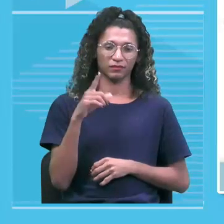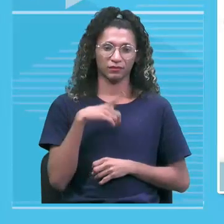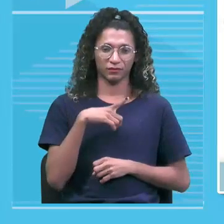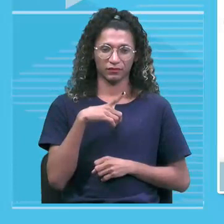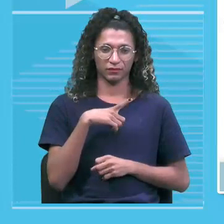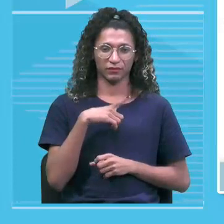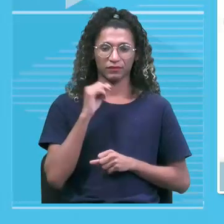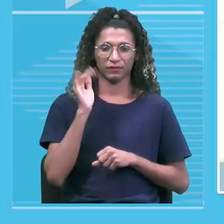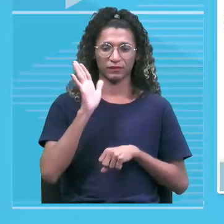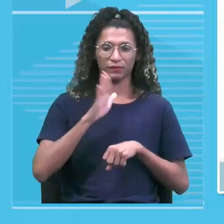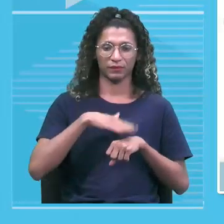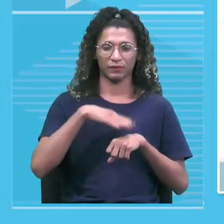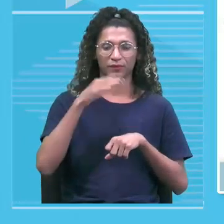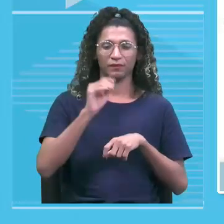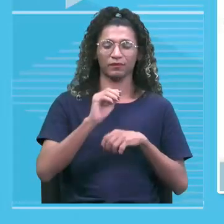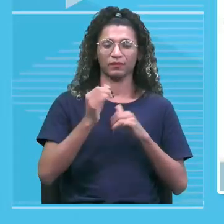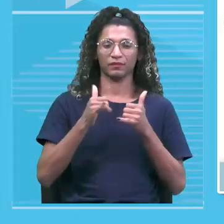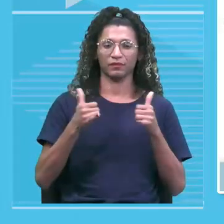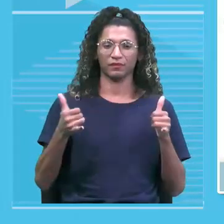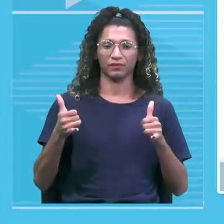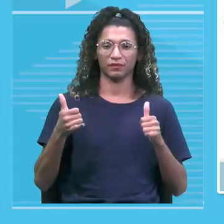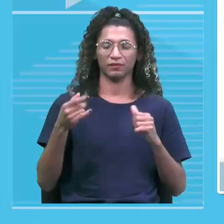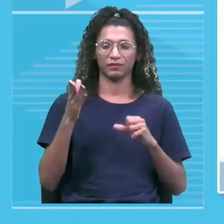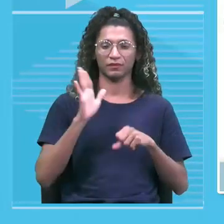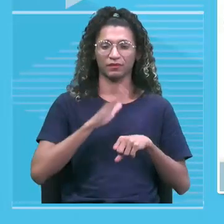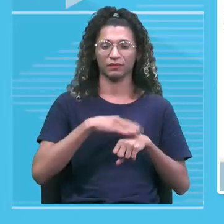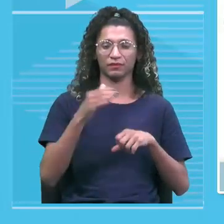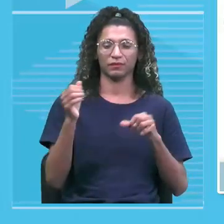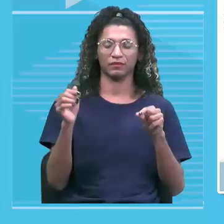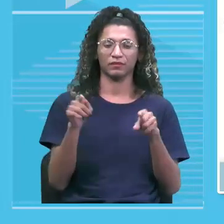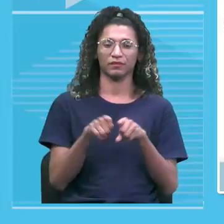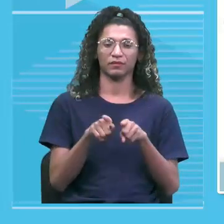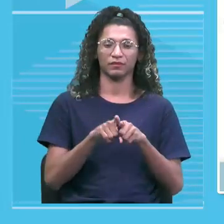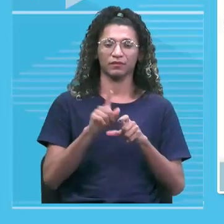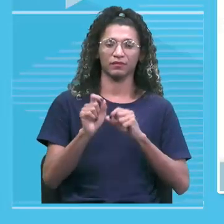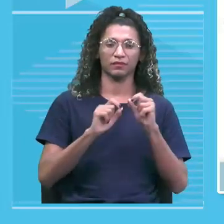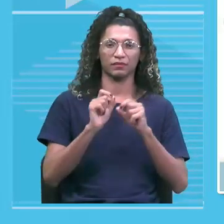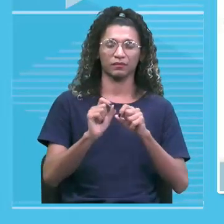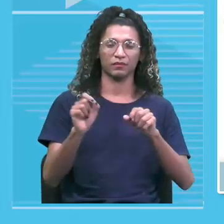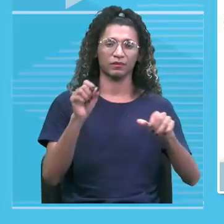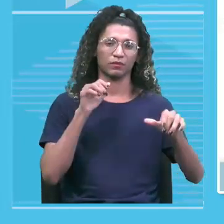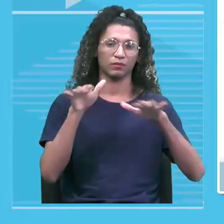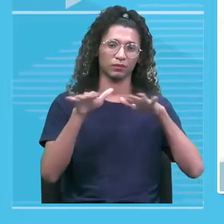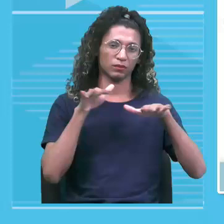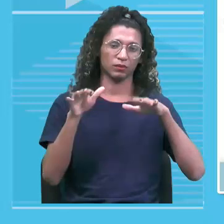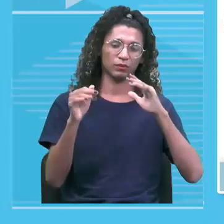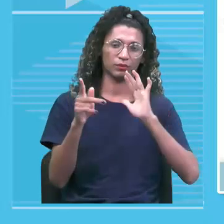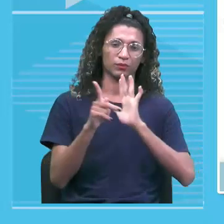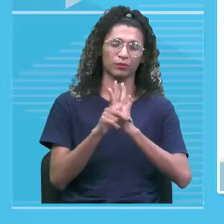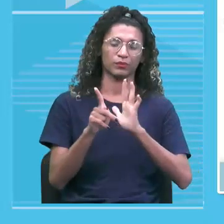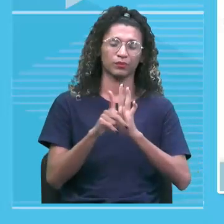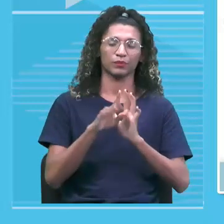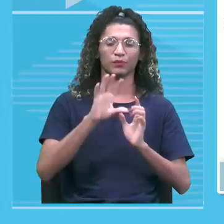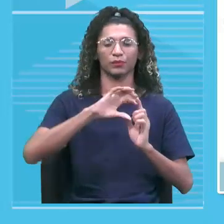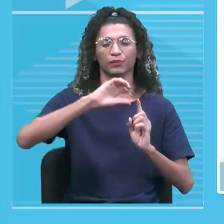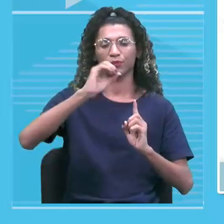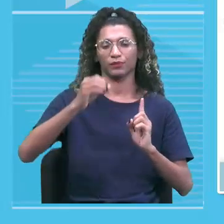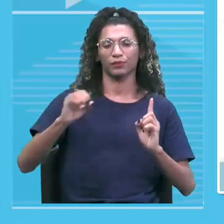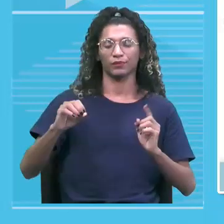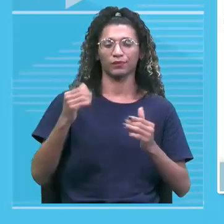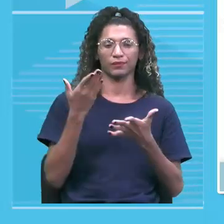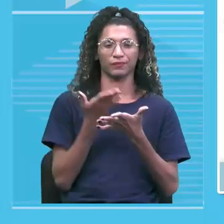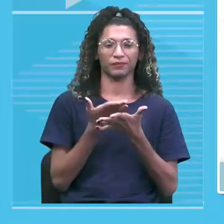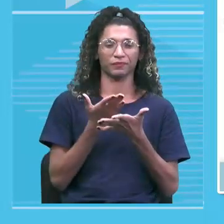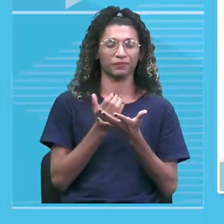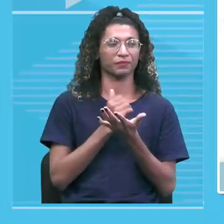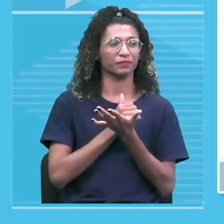essa energia maior também é a vibração da onda a gente viu isso no